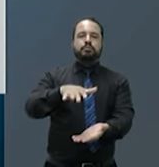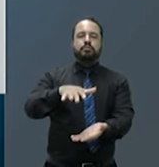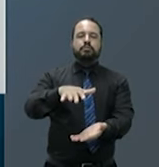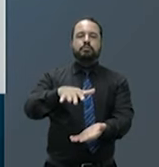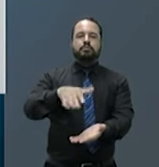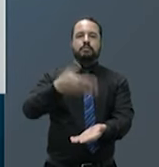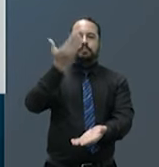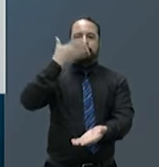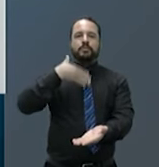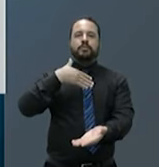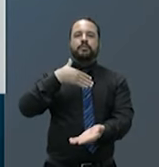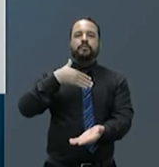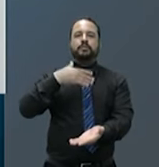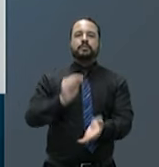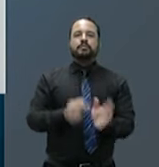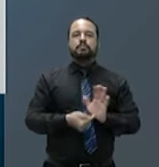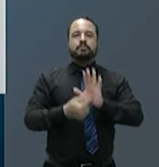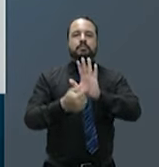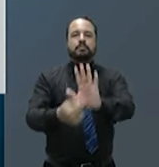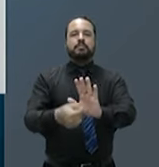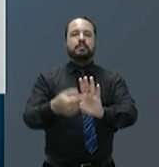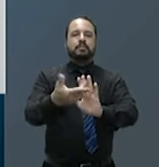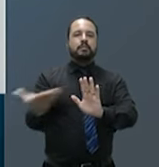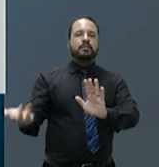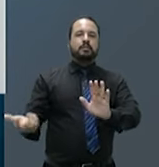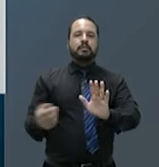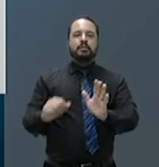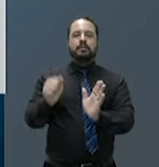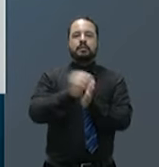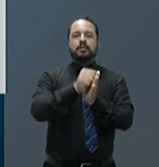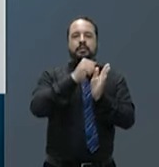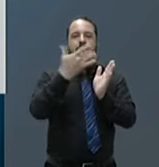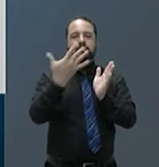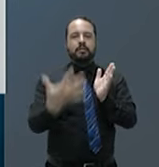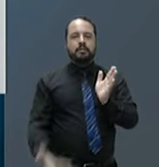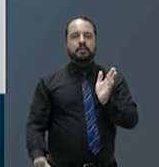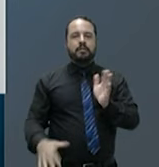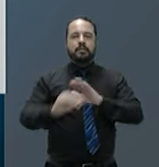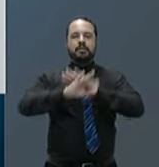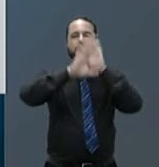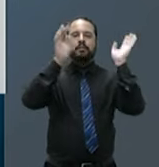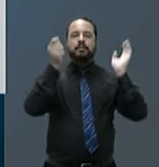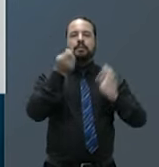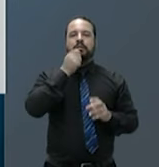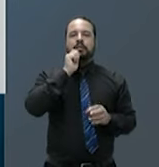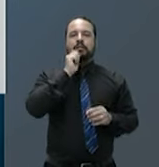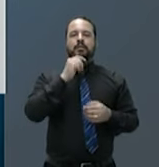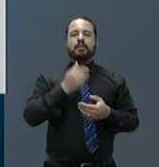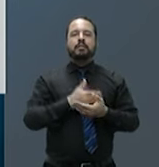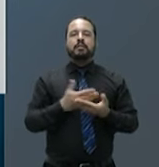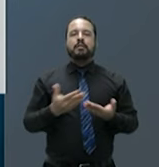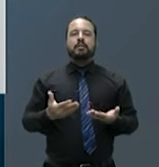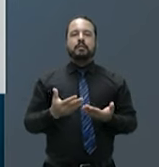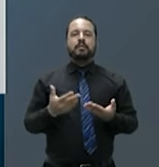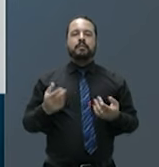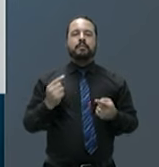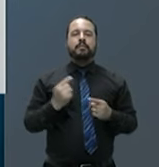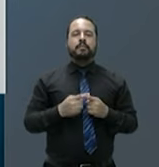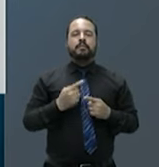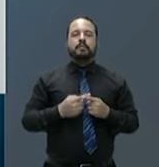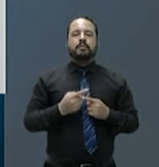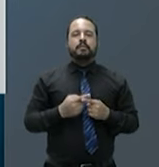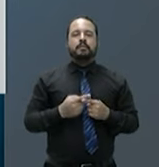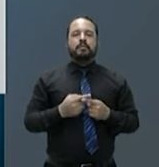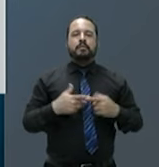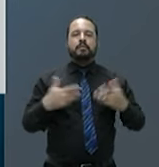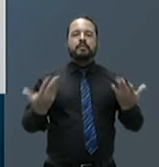peça semelhante a embargos à execução, onde se contestam valores e não o processo monitório, o que apenas reforça o